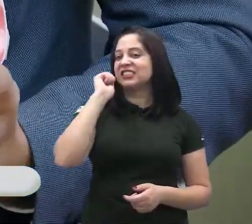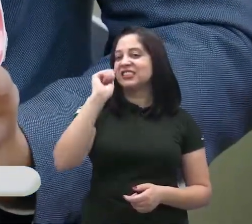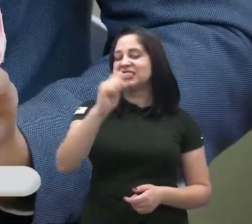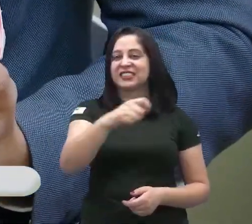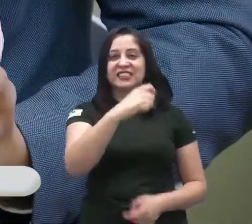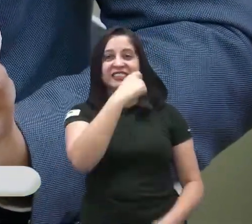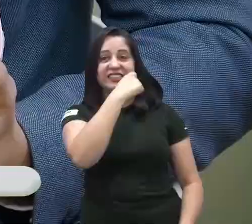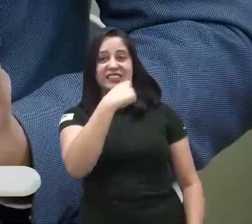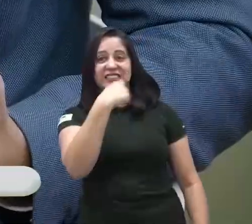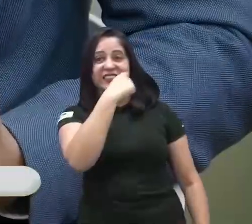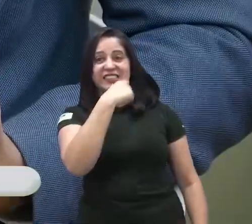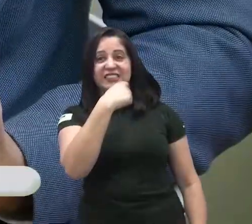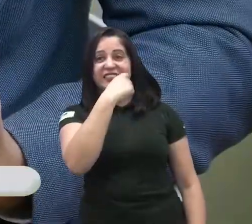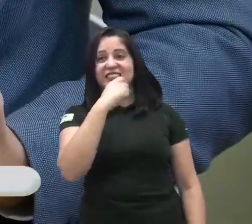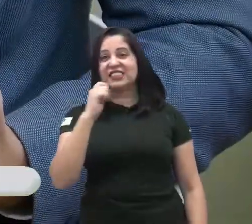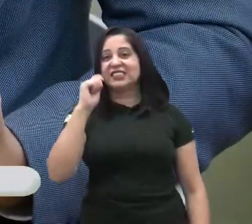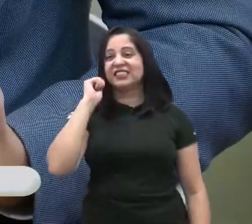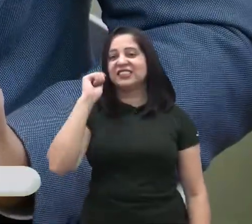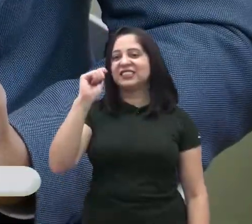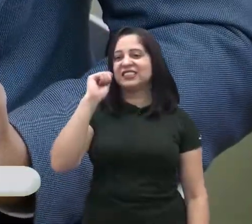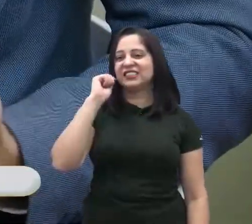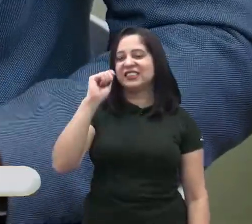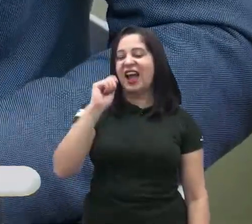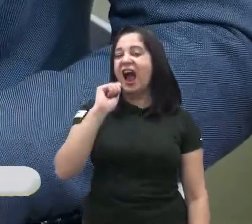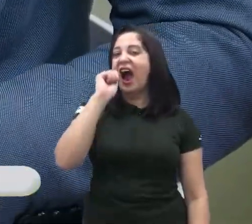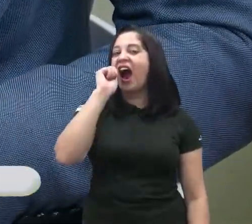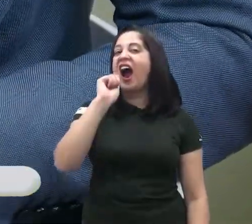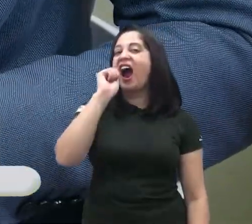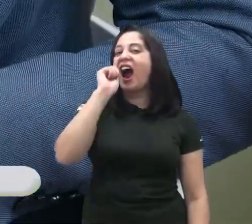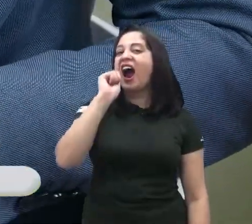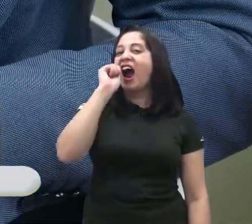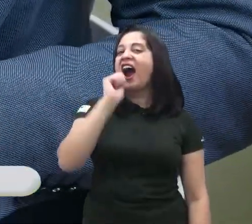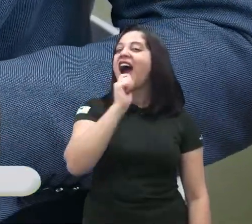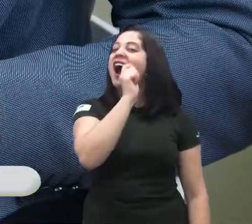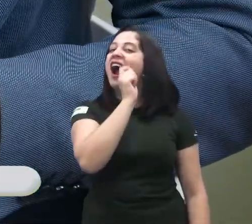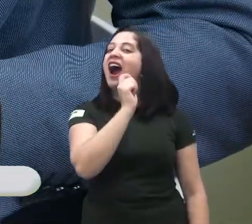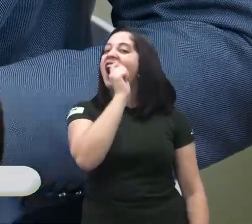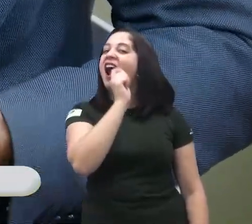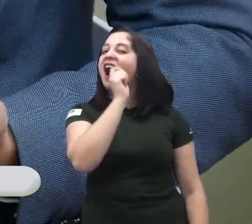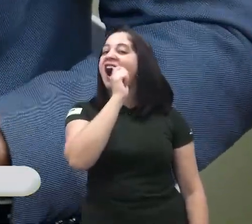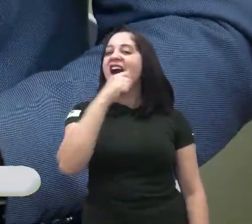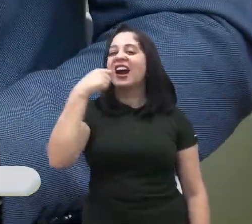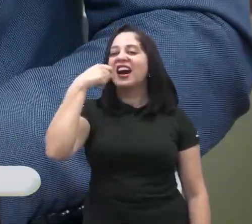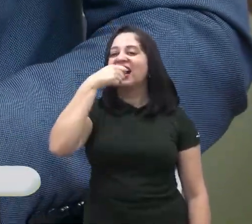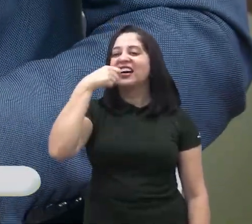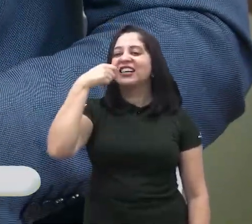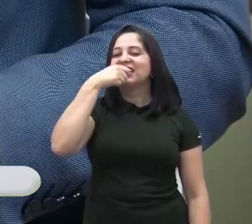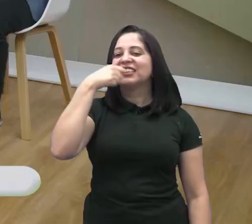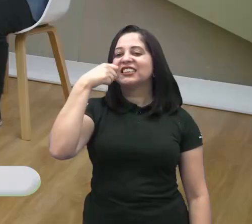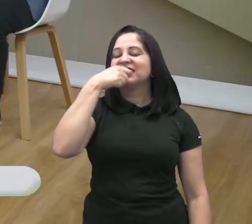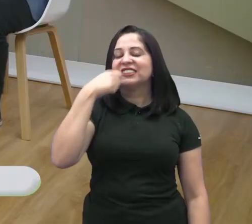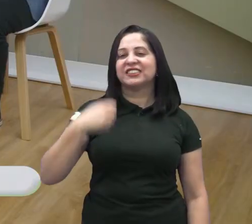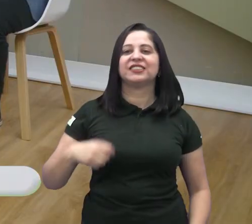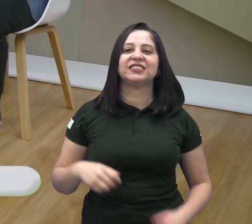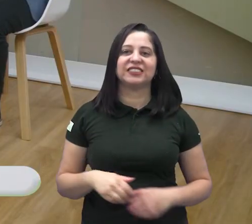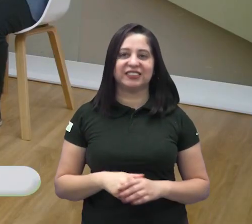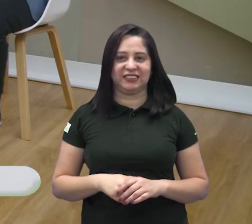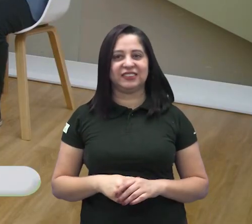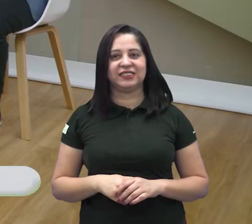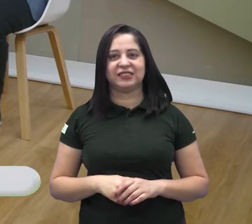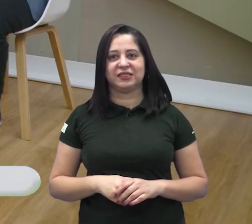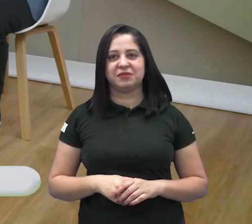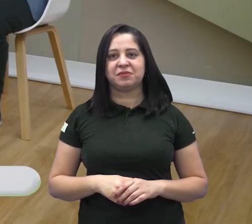gente mastiga, quanto na parte voltada ou para o céu da boca ou voltada para a língua. Basicamente, o vai e vem